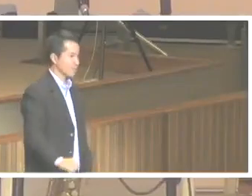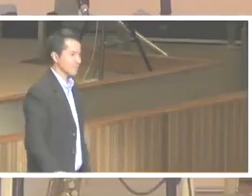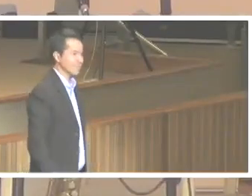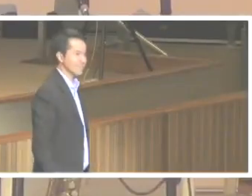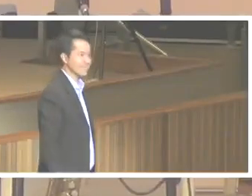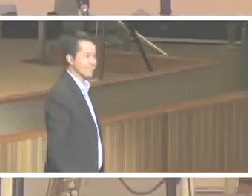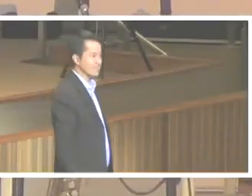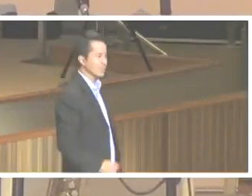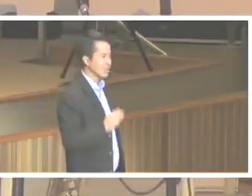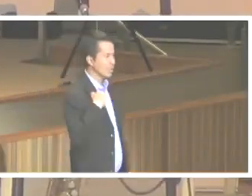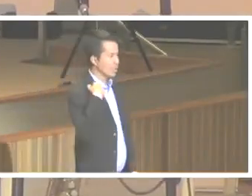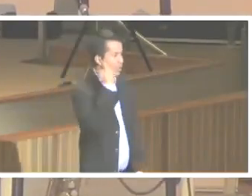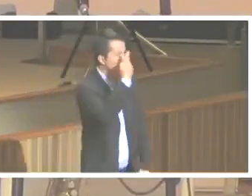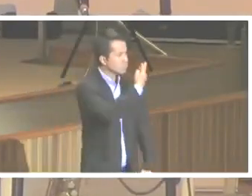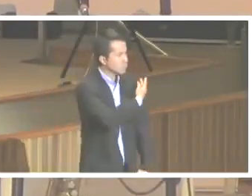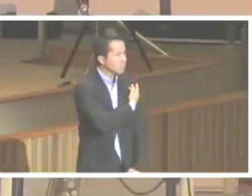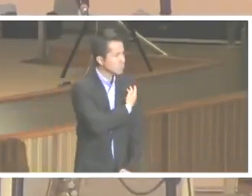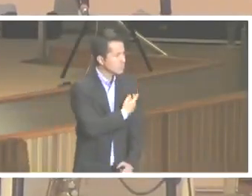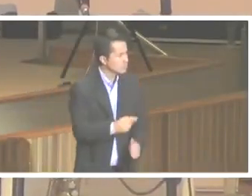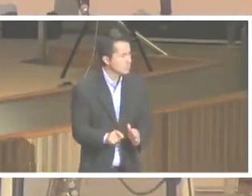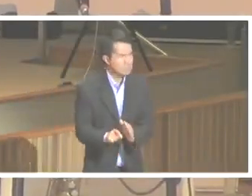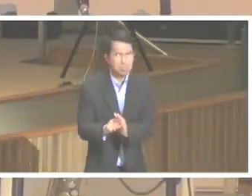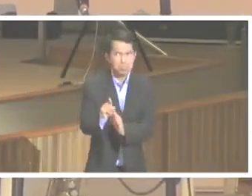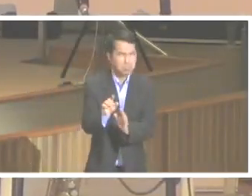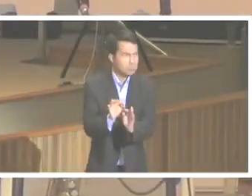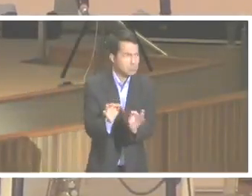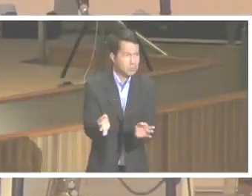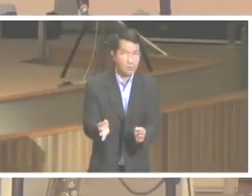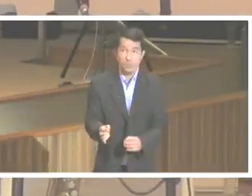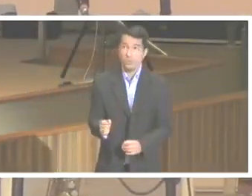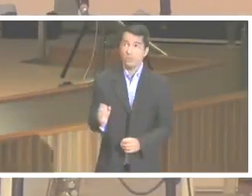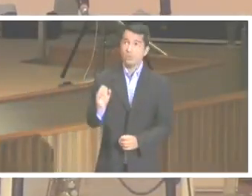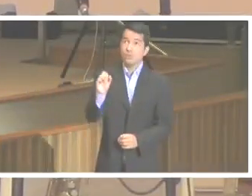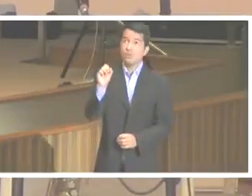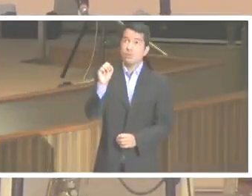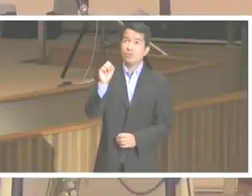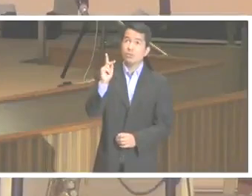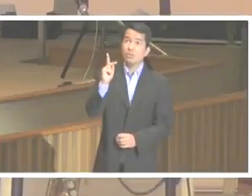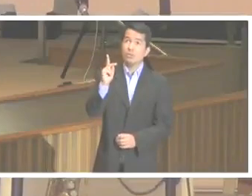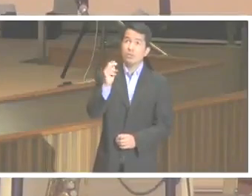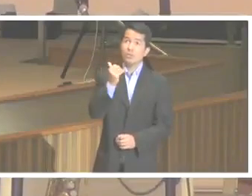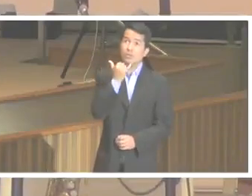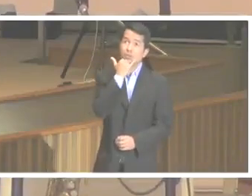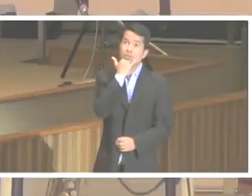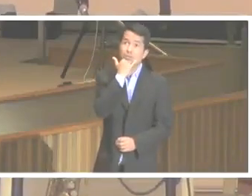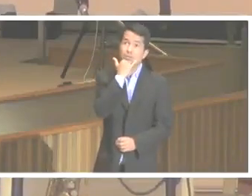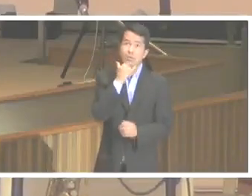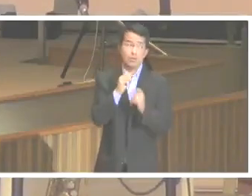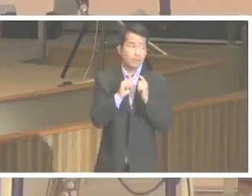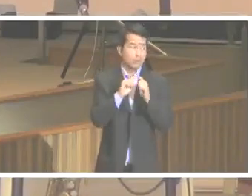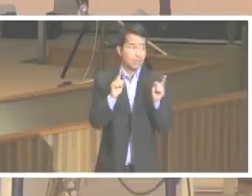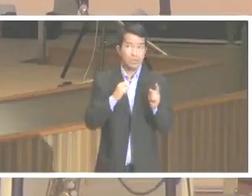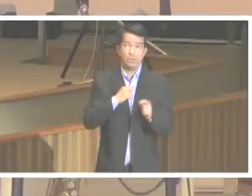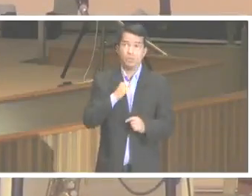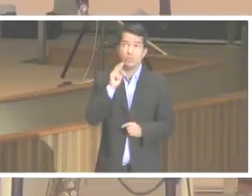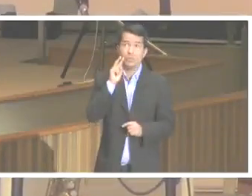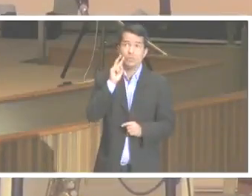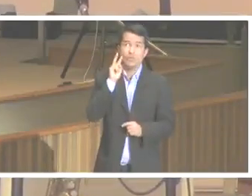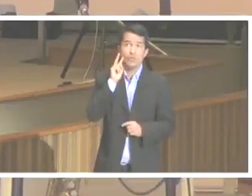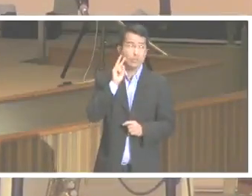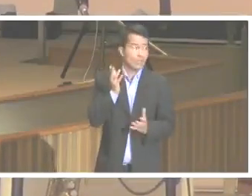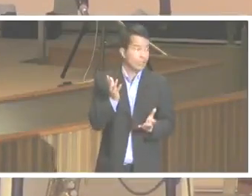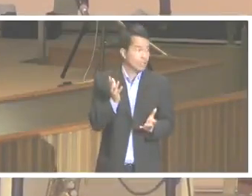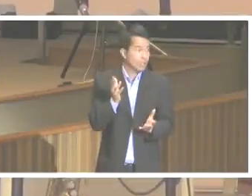aí ela faz uma pergunta muito simples a desloque a mas eu eu eu sou virgem né